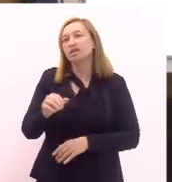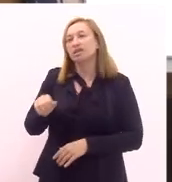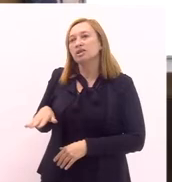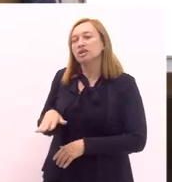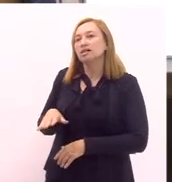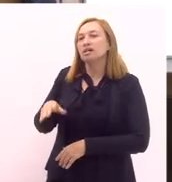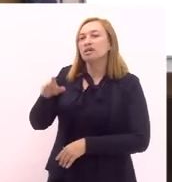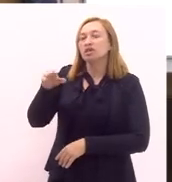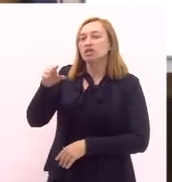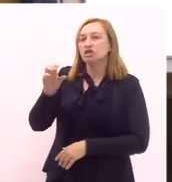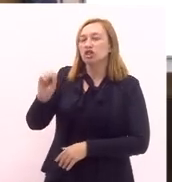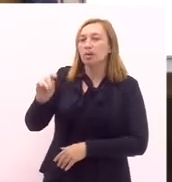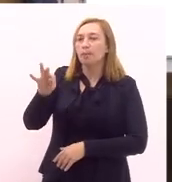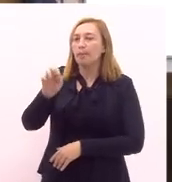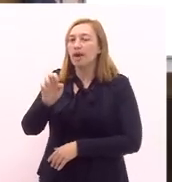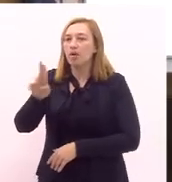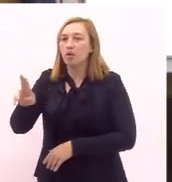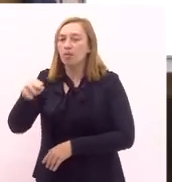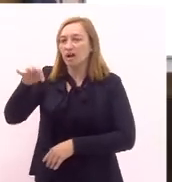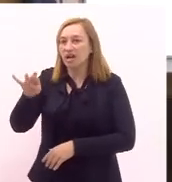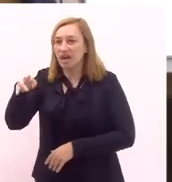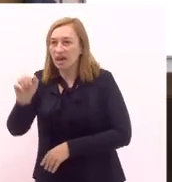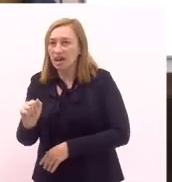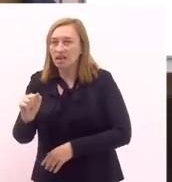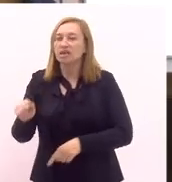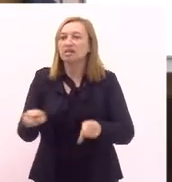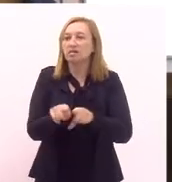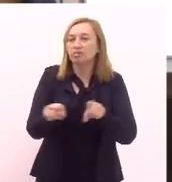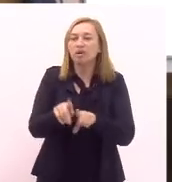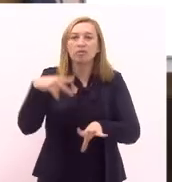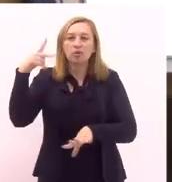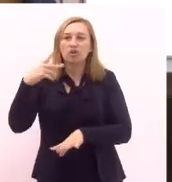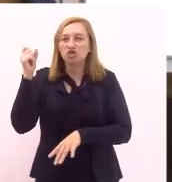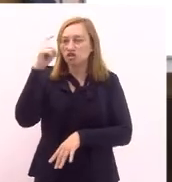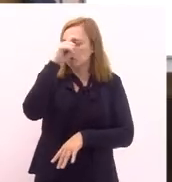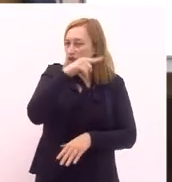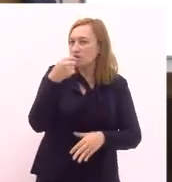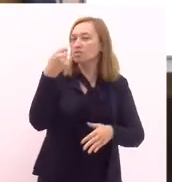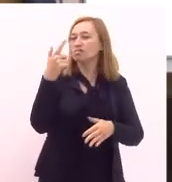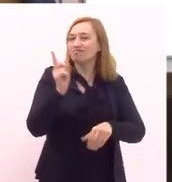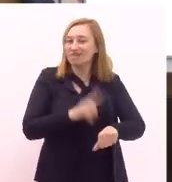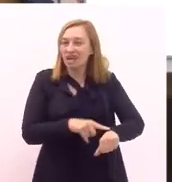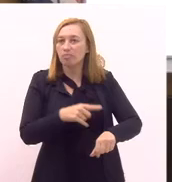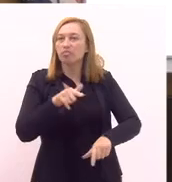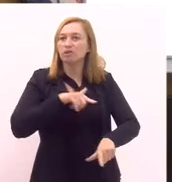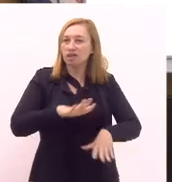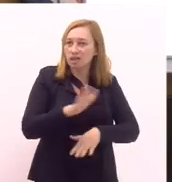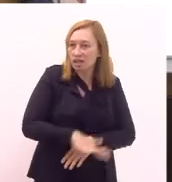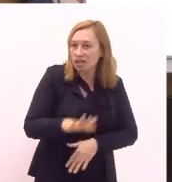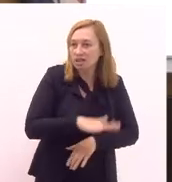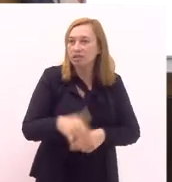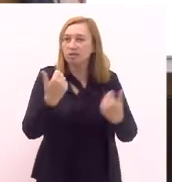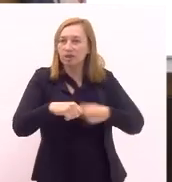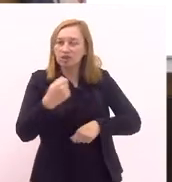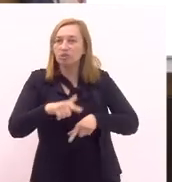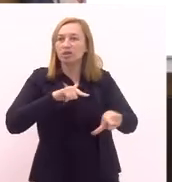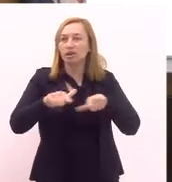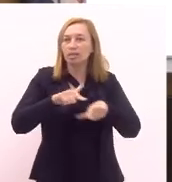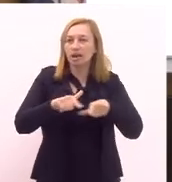mandatos políticos que exerceu passando pelos difíceis tempos de infância em que teve de trabalhar